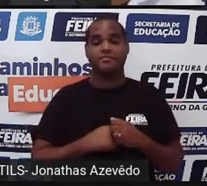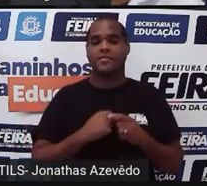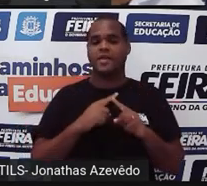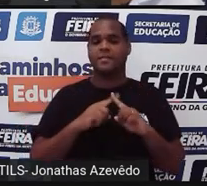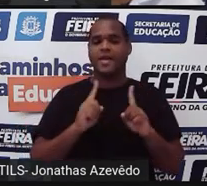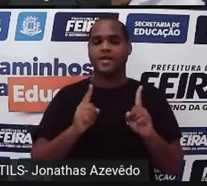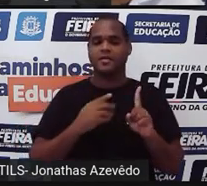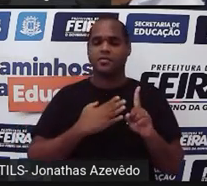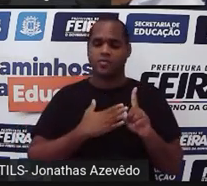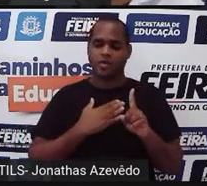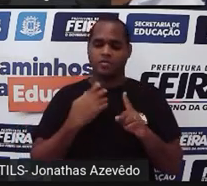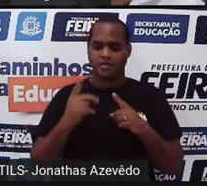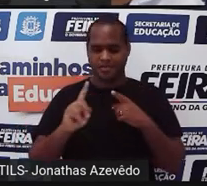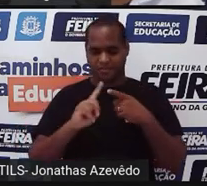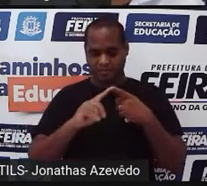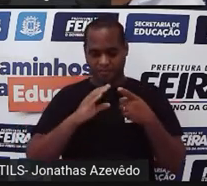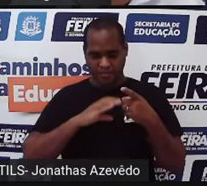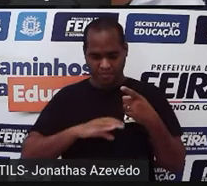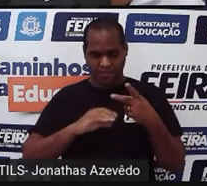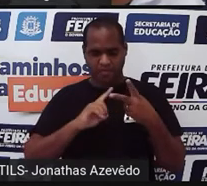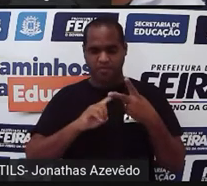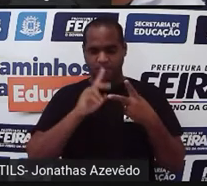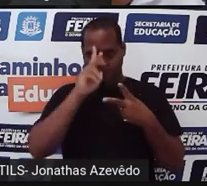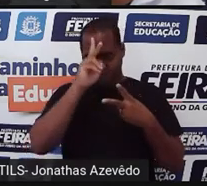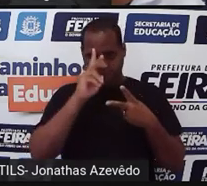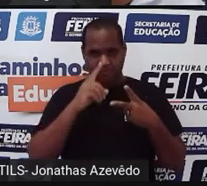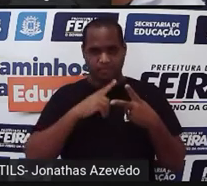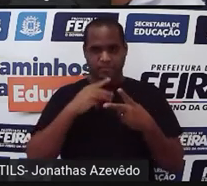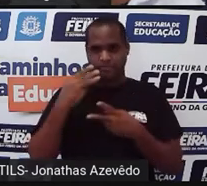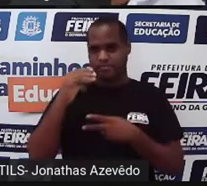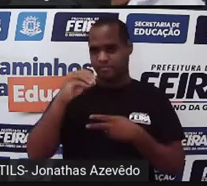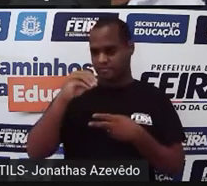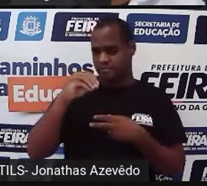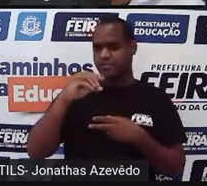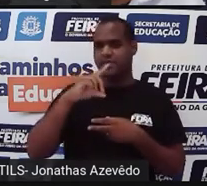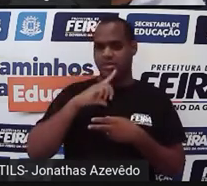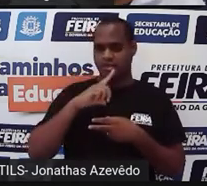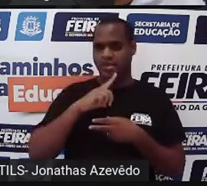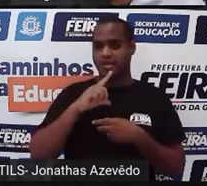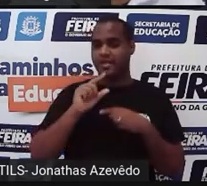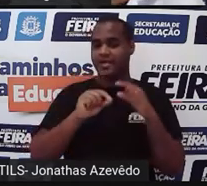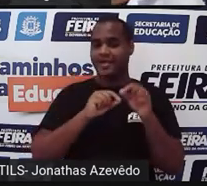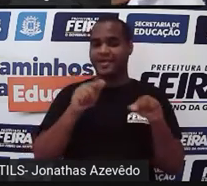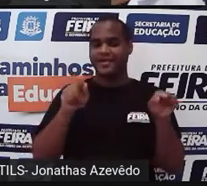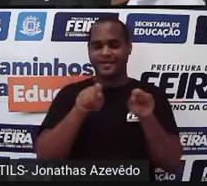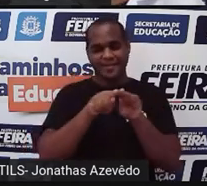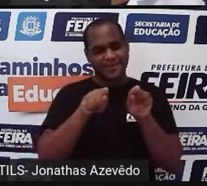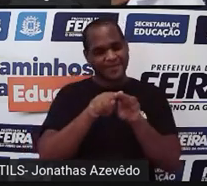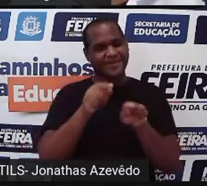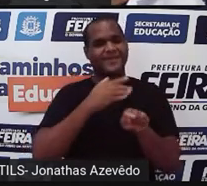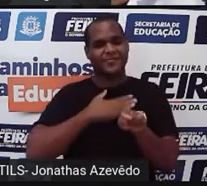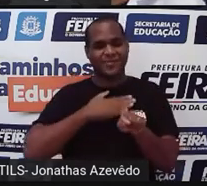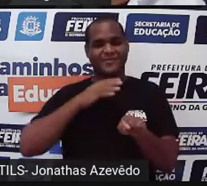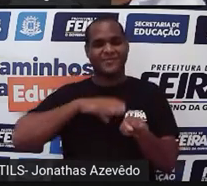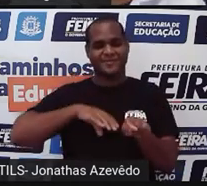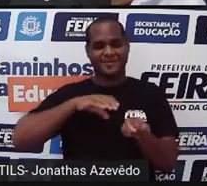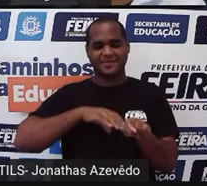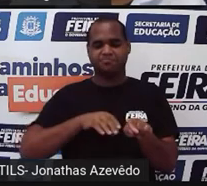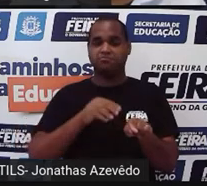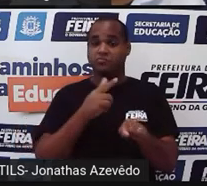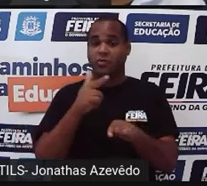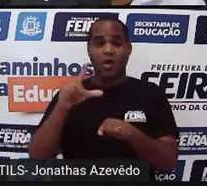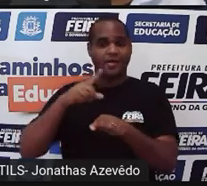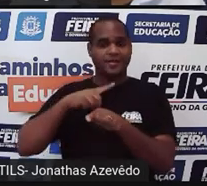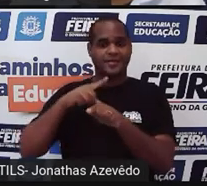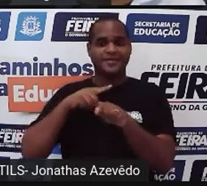né, gostando de português e história, tem esses 30 aqui que também gostam de português. E tem